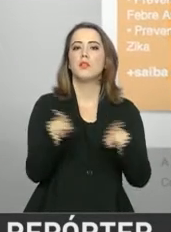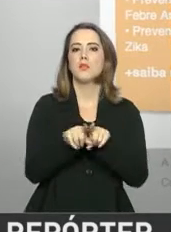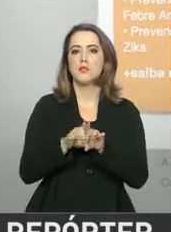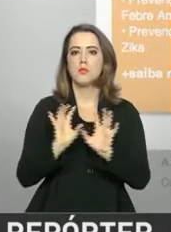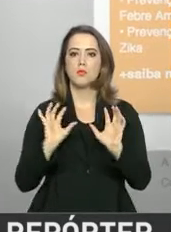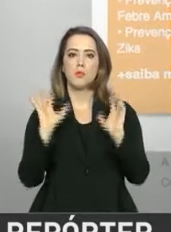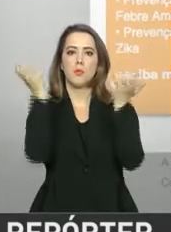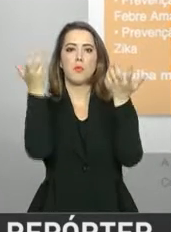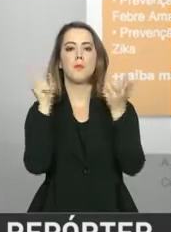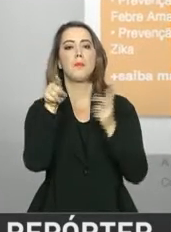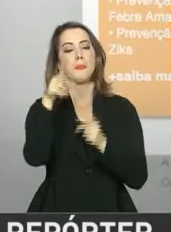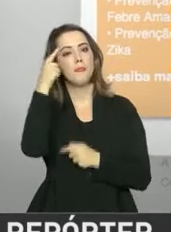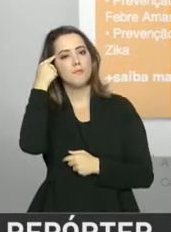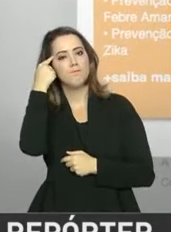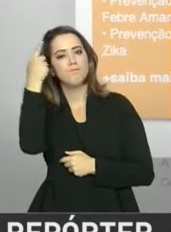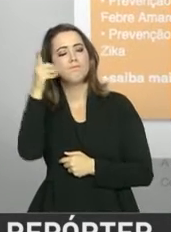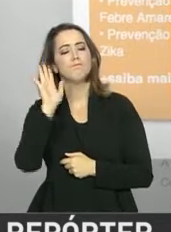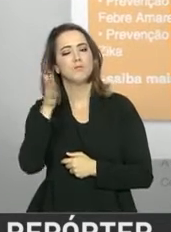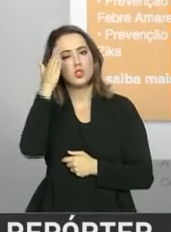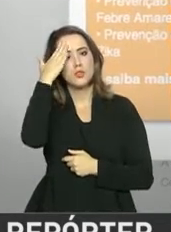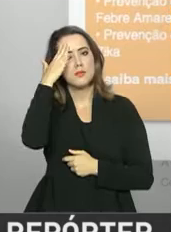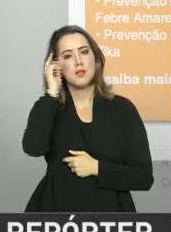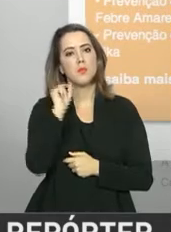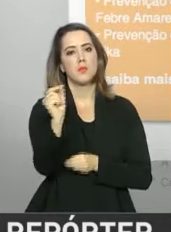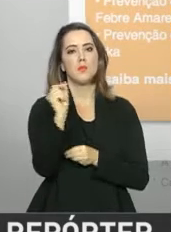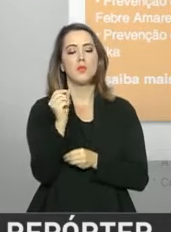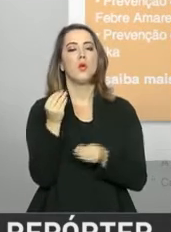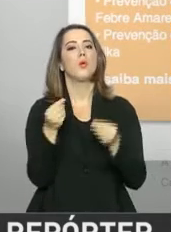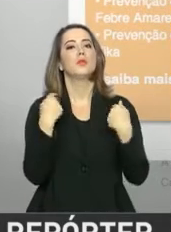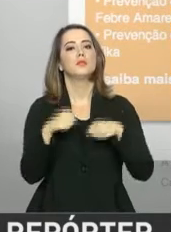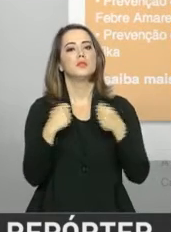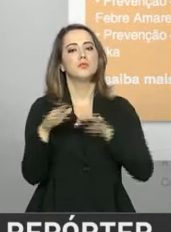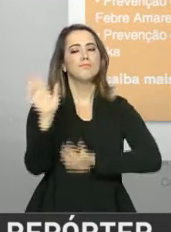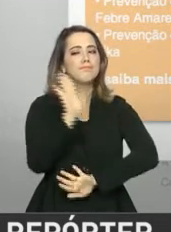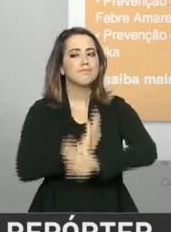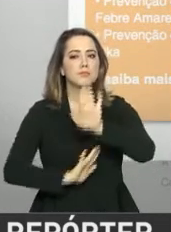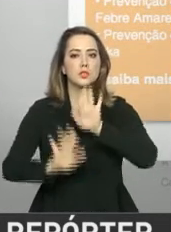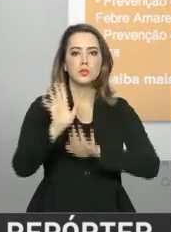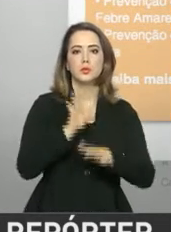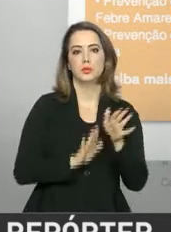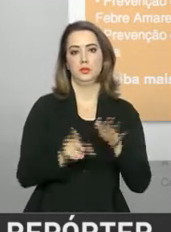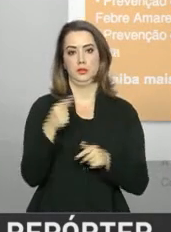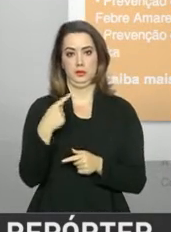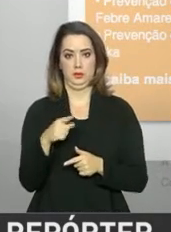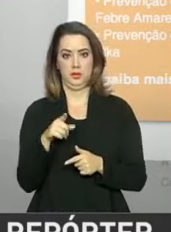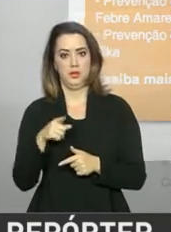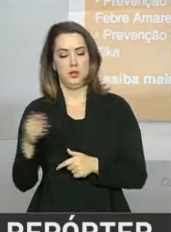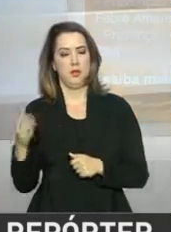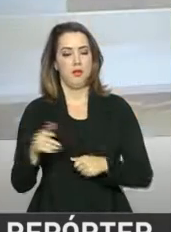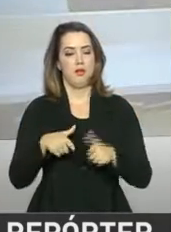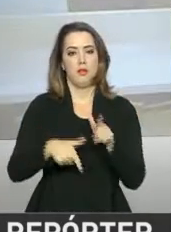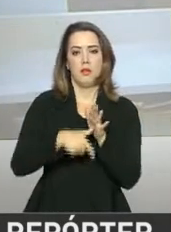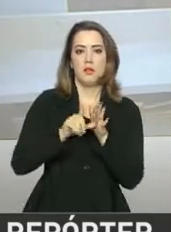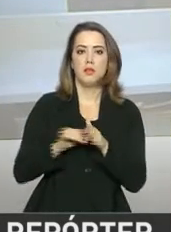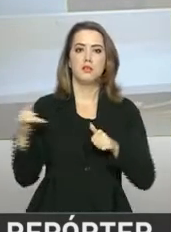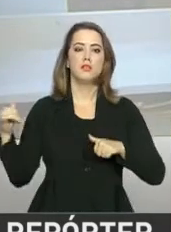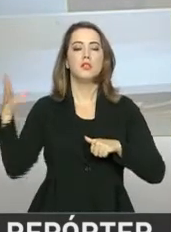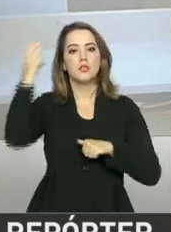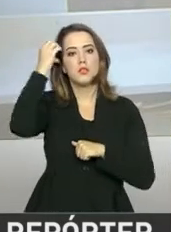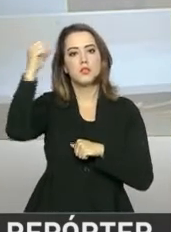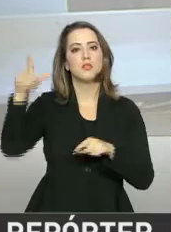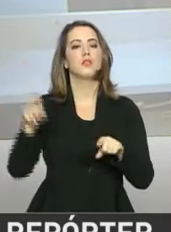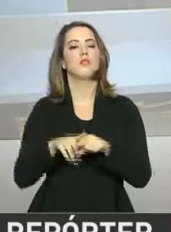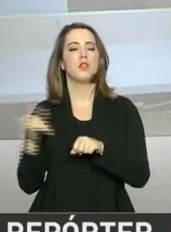o turista já saia do local de origem sabendo dos cuidados que devem ser tomados antes da viagem, no avião e também no